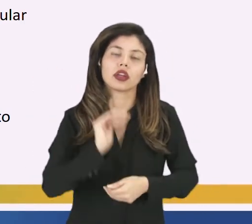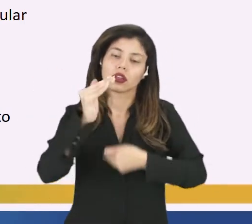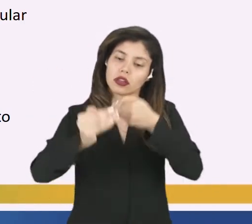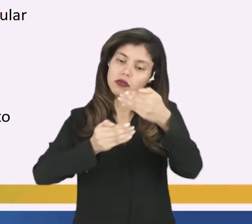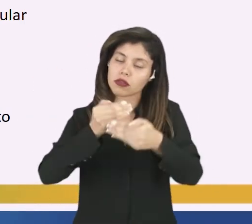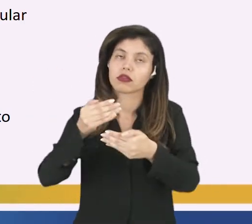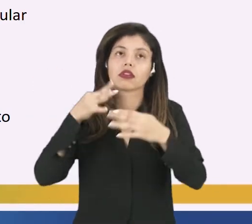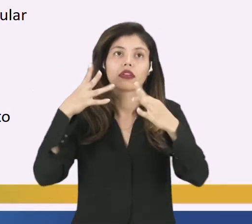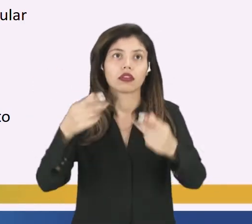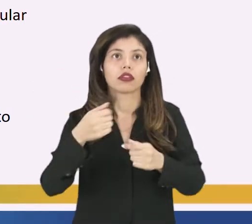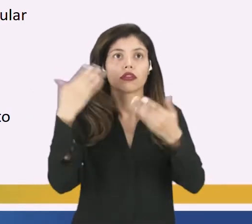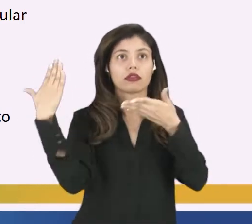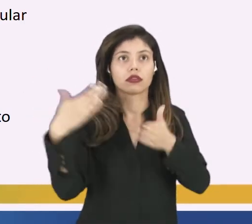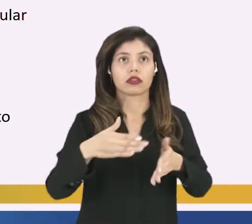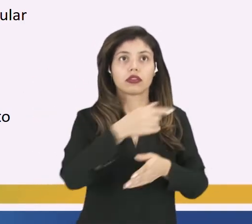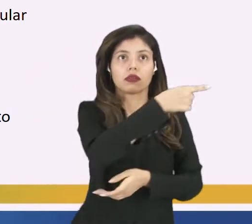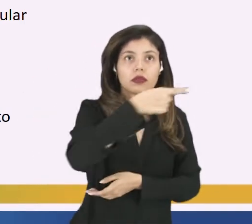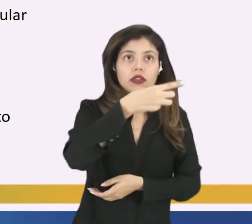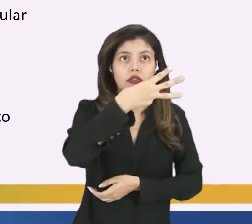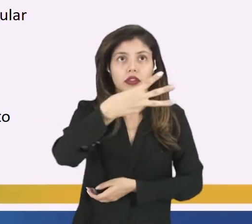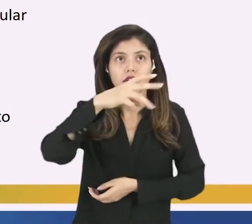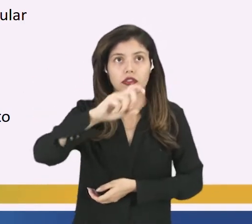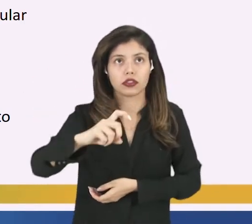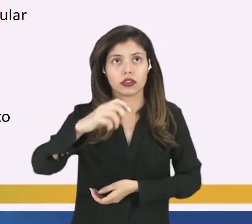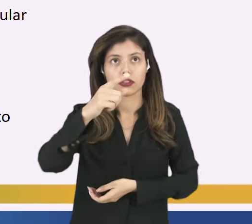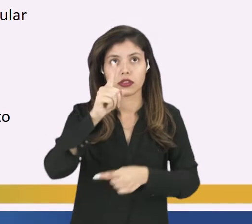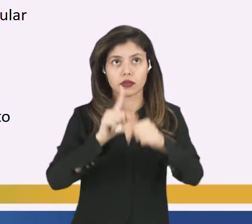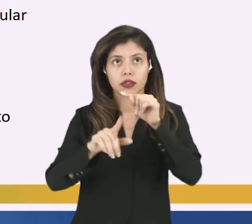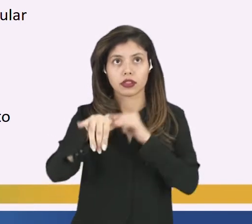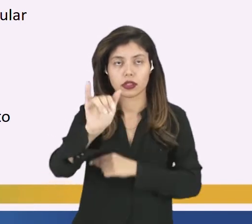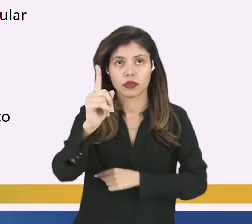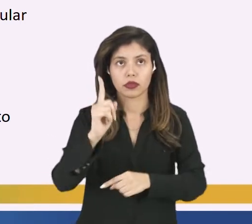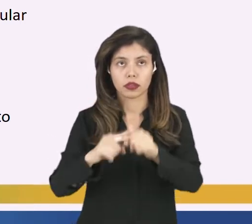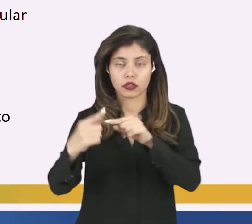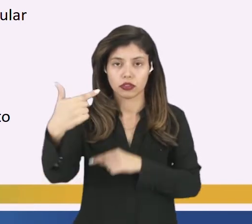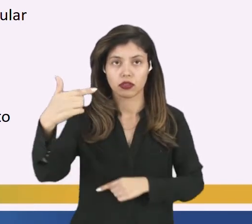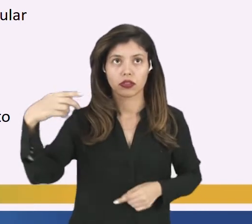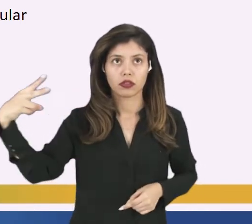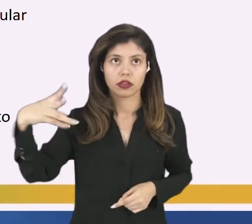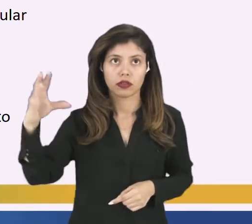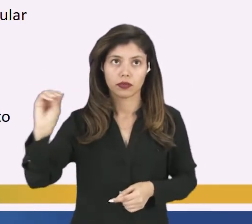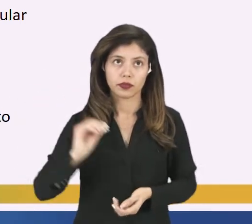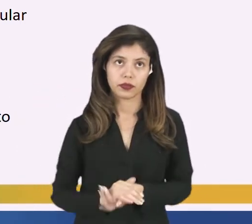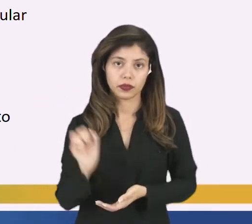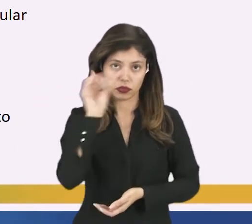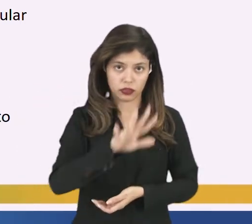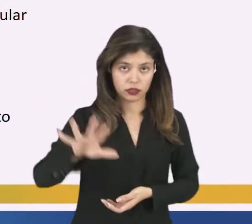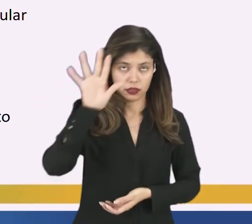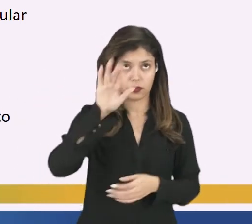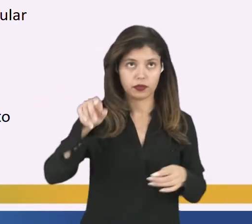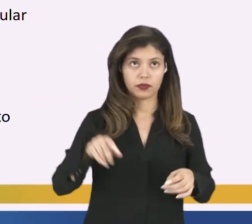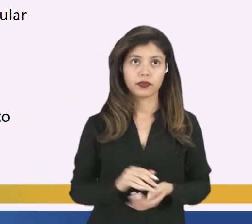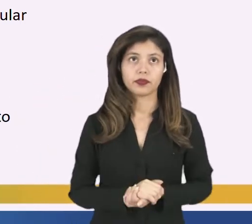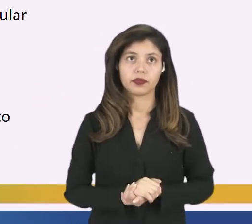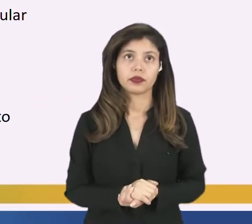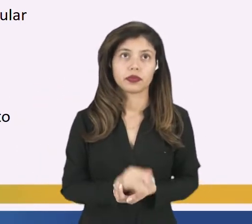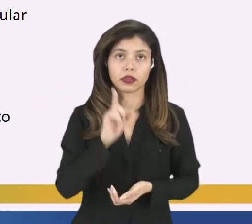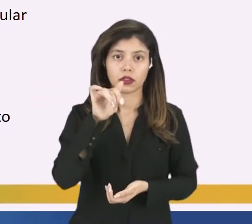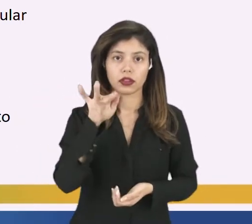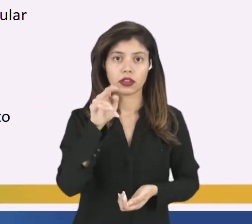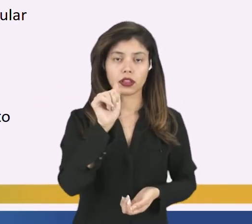tá? Desenvolvendo isso daqui, eu chego nesse formato, tá? Então, essa aqui é a equação geral da